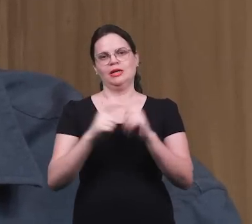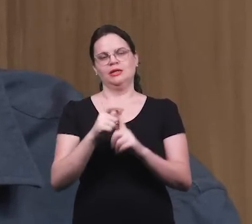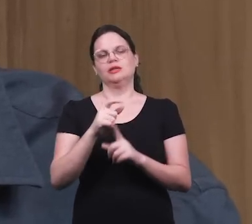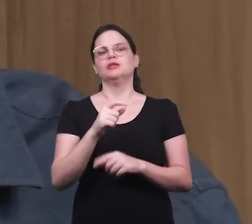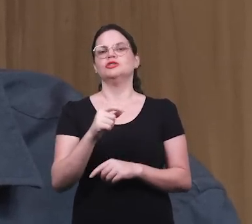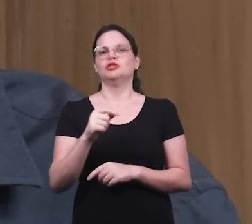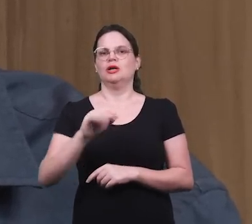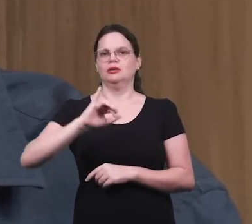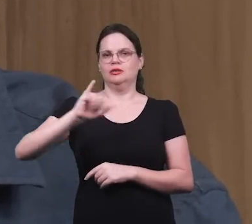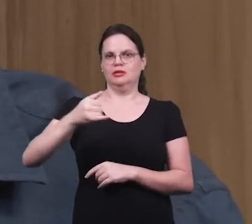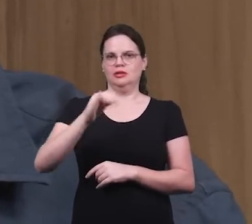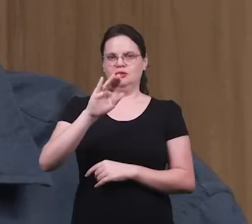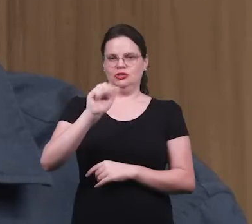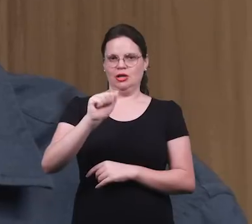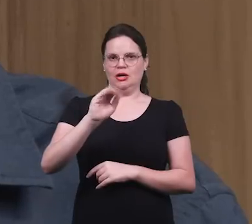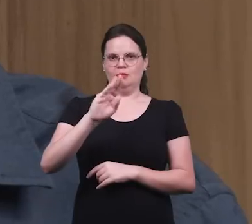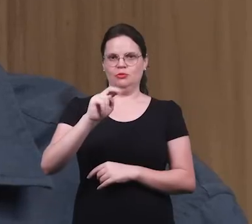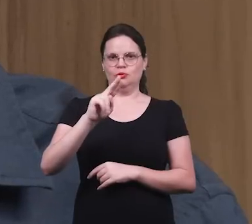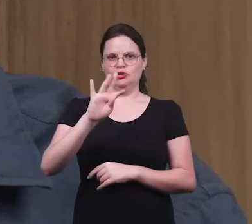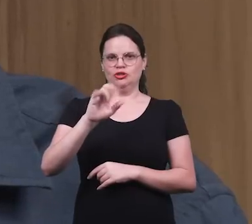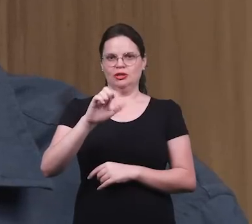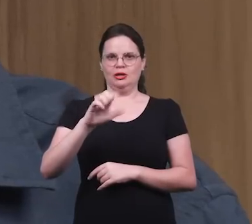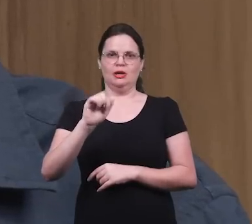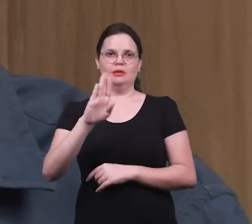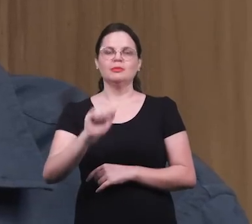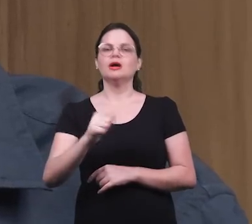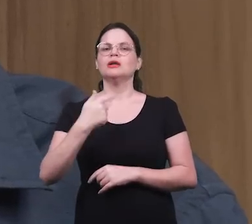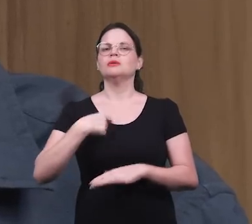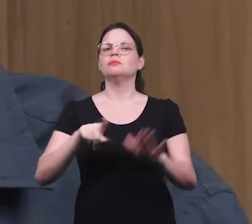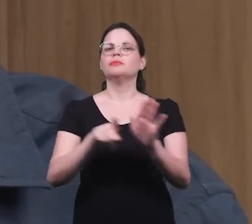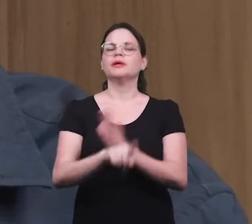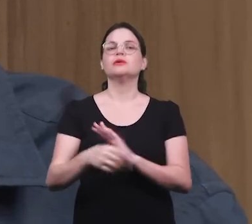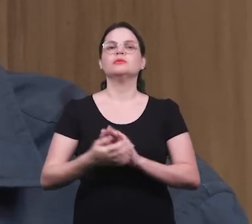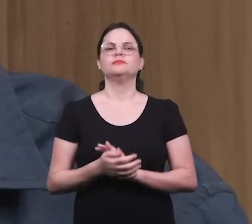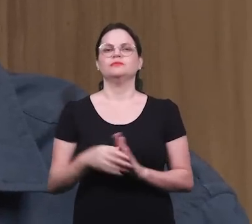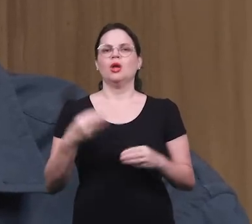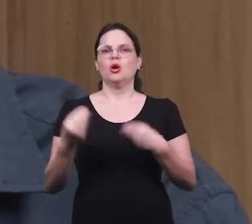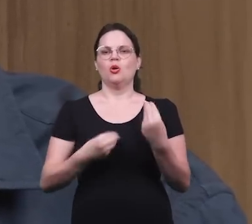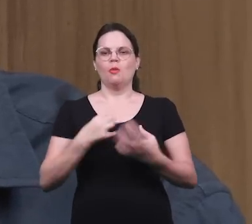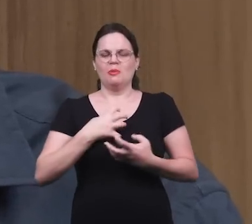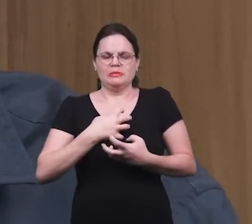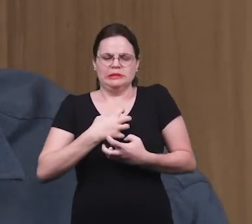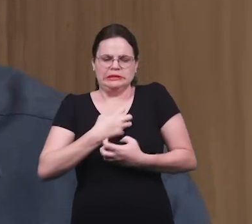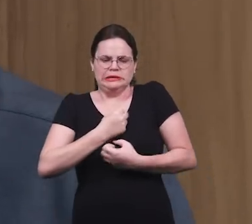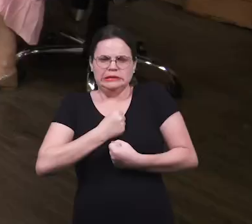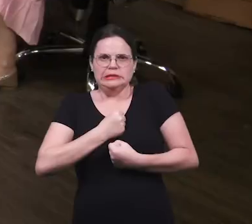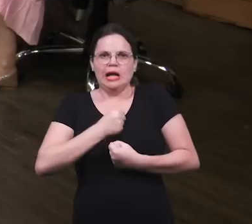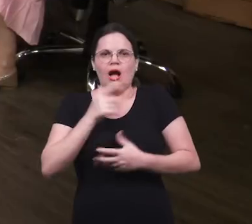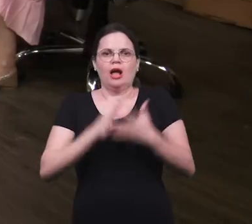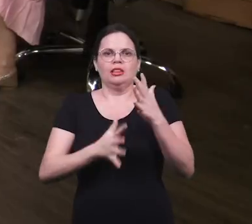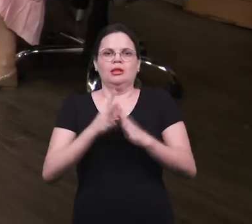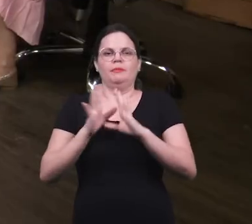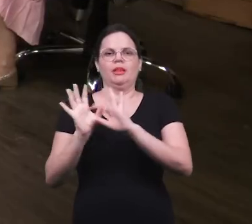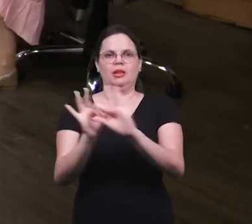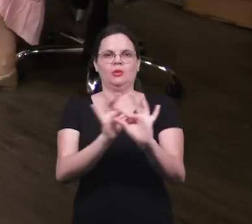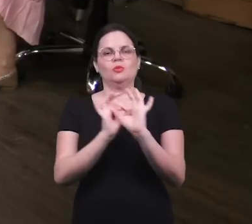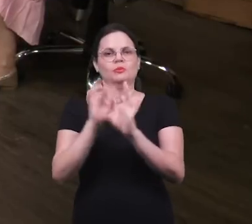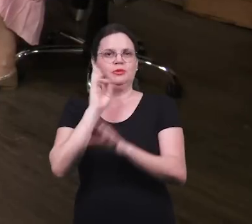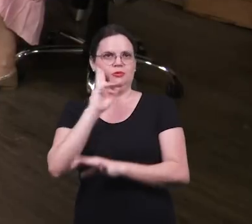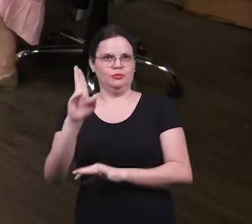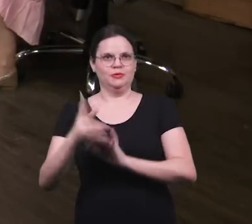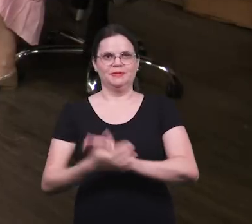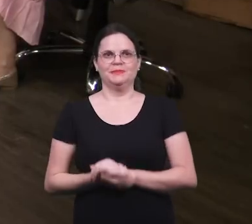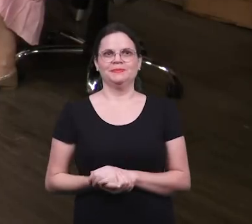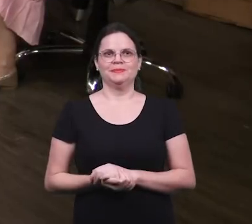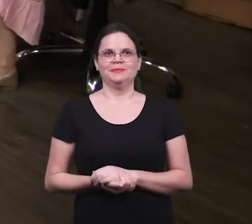ministério do pastor João da Mata. E a minha pergunta é como a mágoa, ela afeta a nossa comunhão com o Senhor? Vai lá, Júlio.